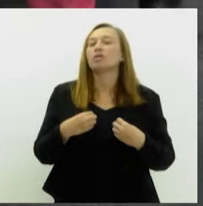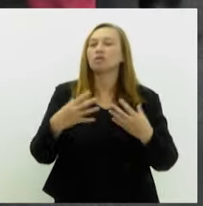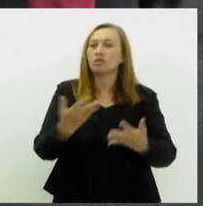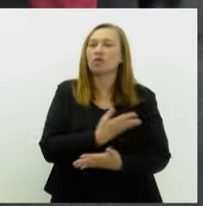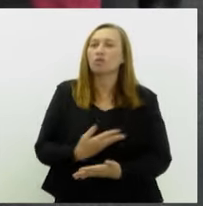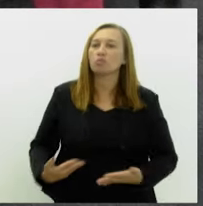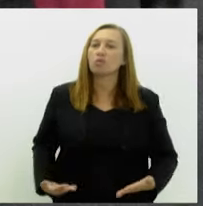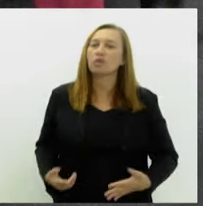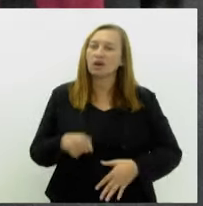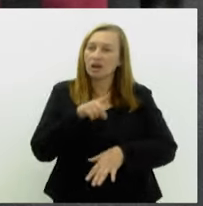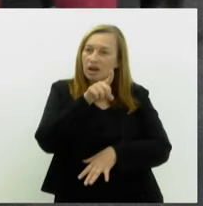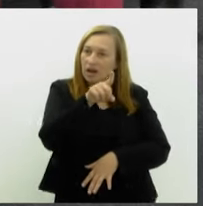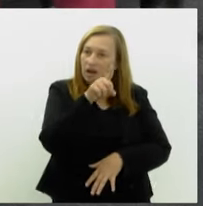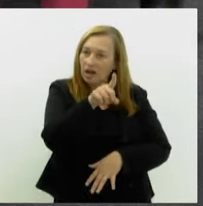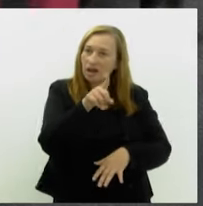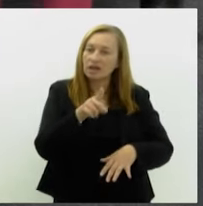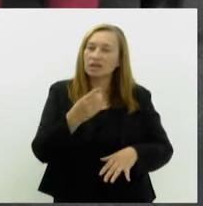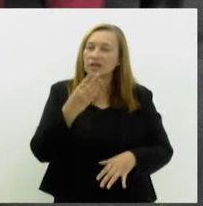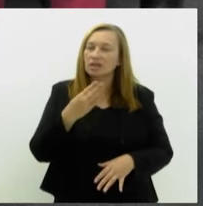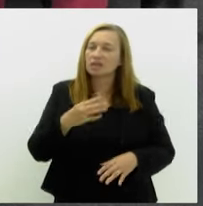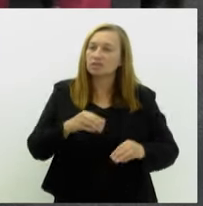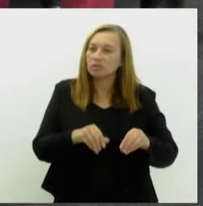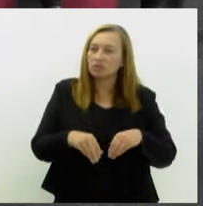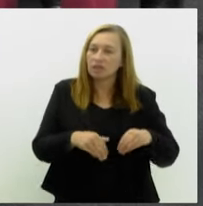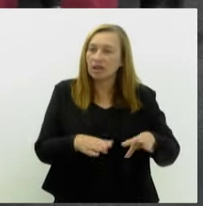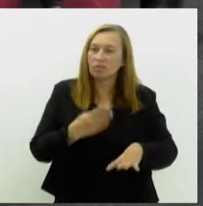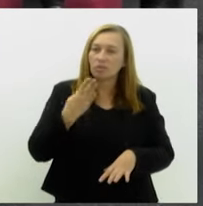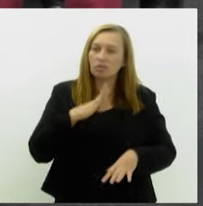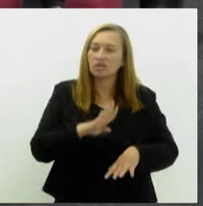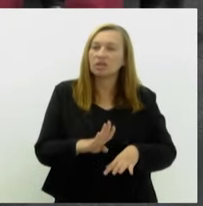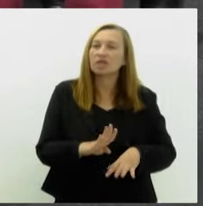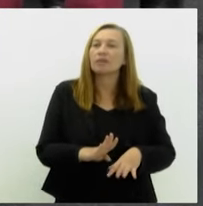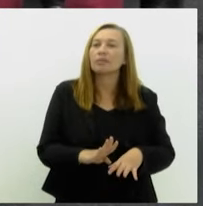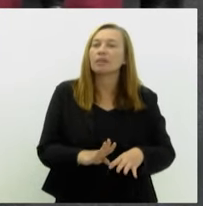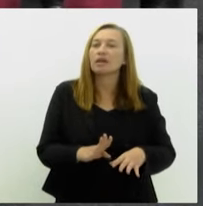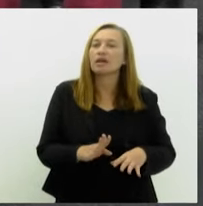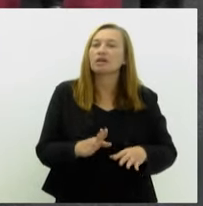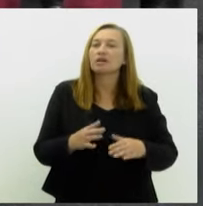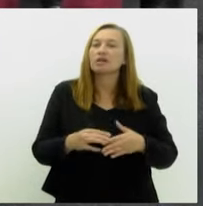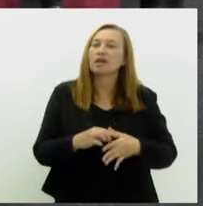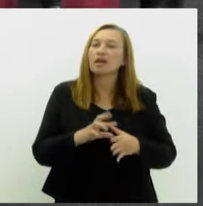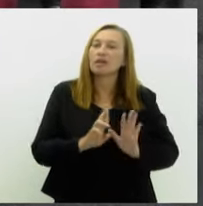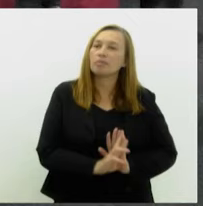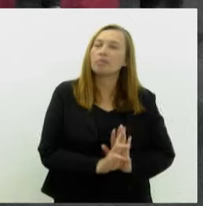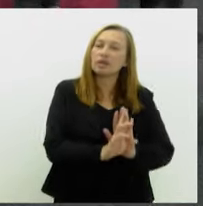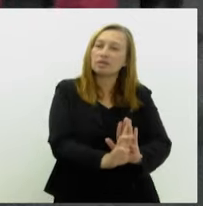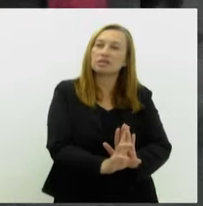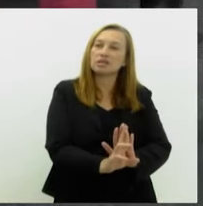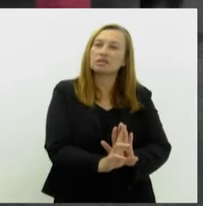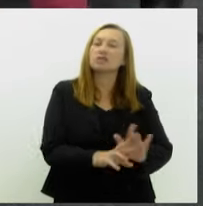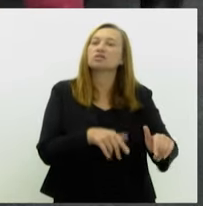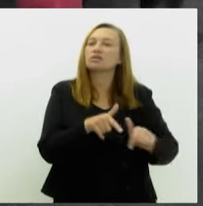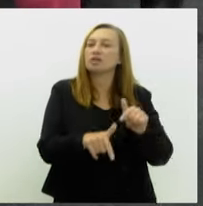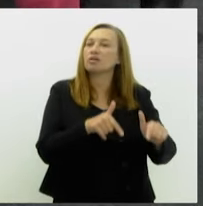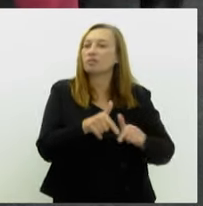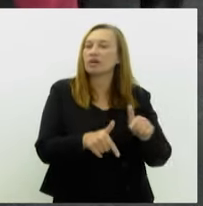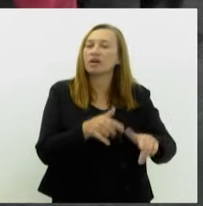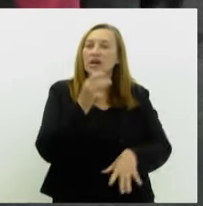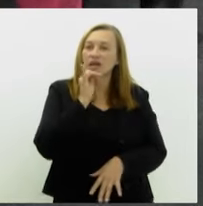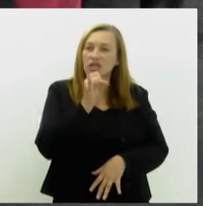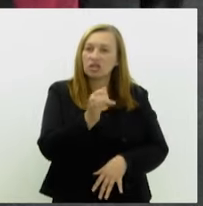no assentamento do Terra Prometida, conseguimos levar representações nos serviços, como